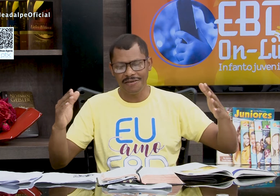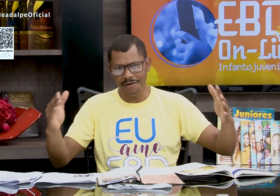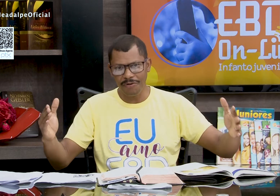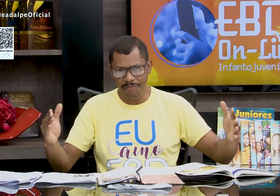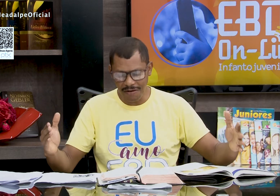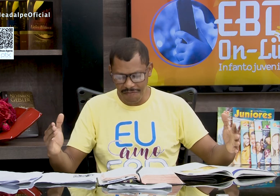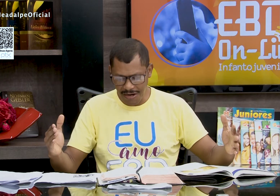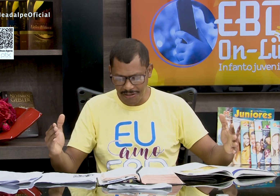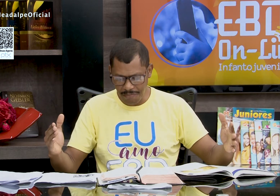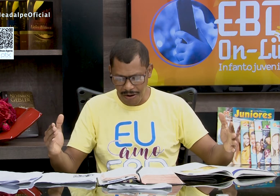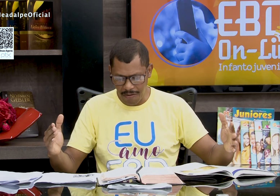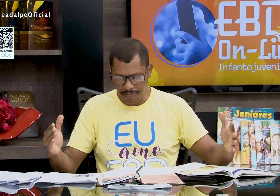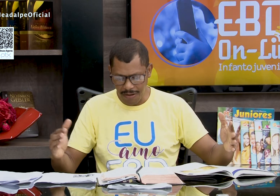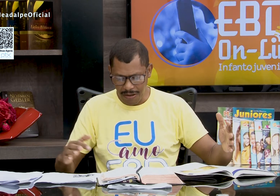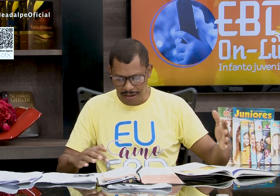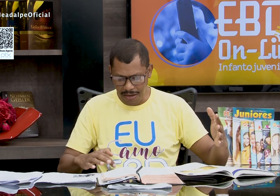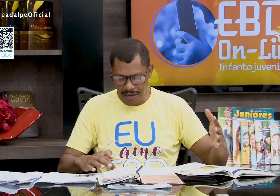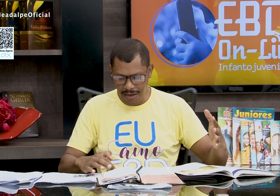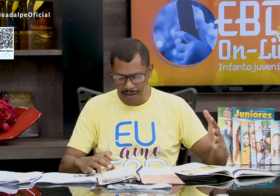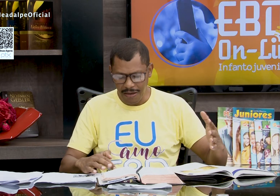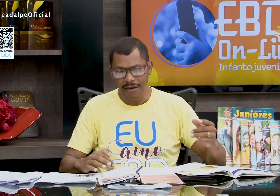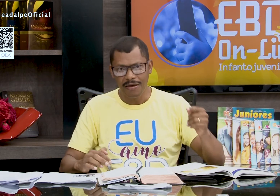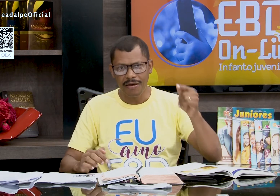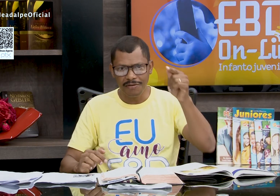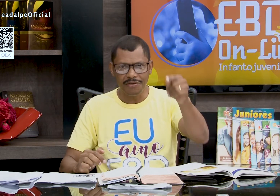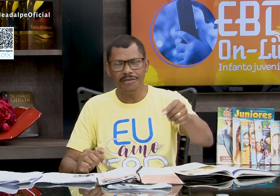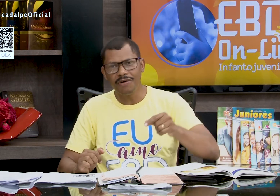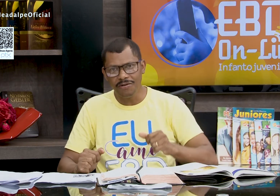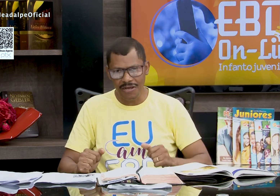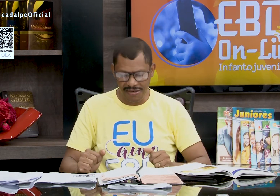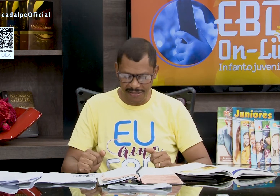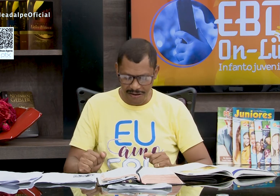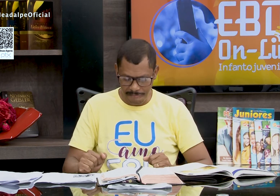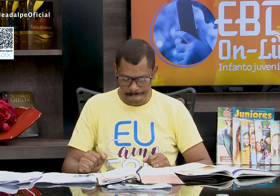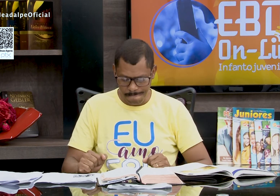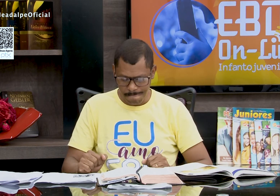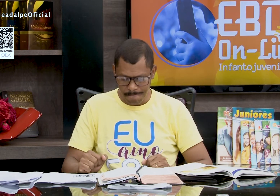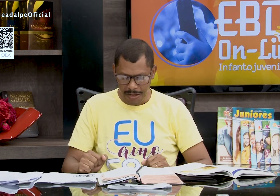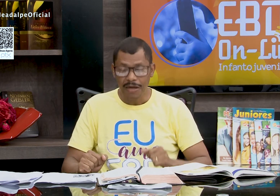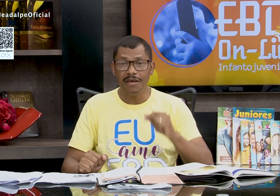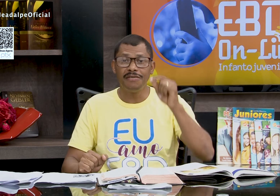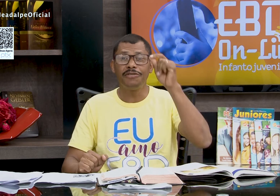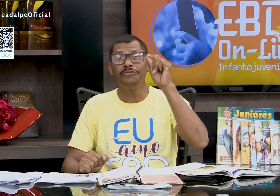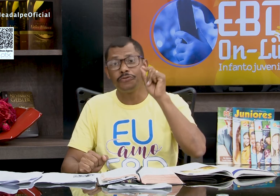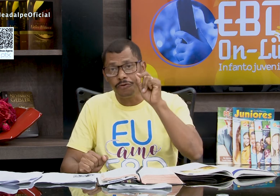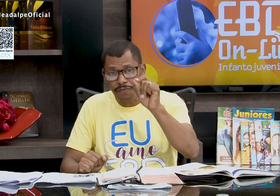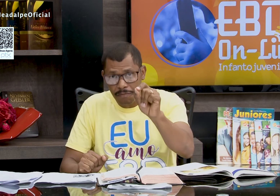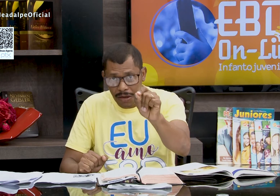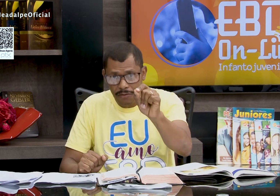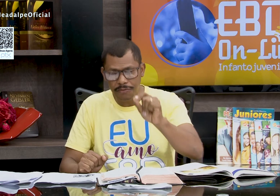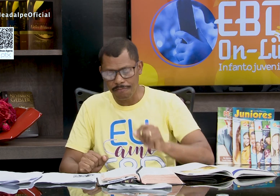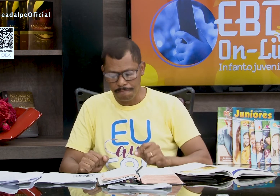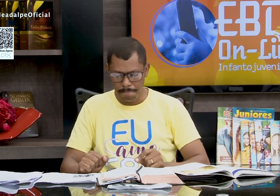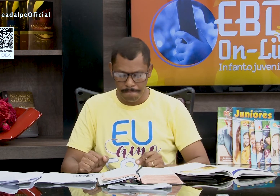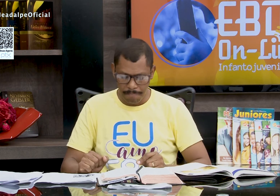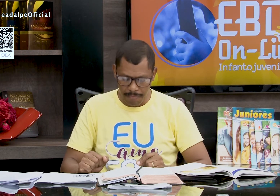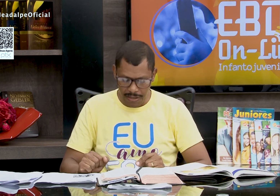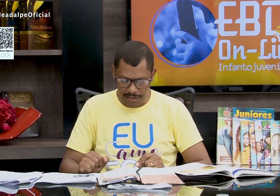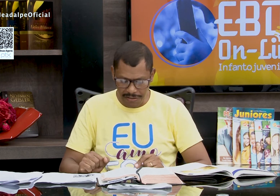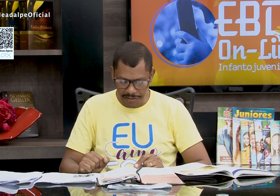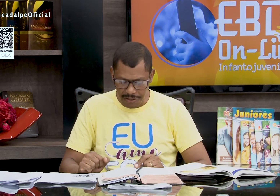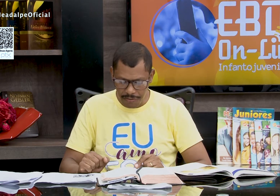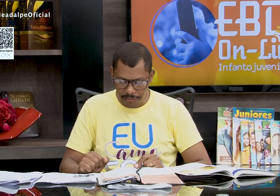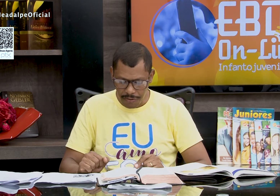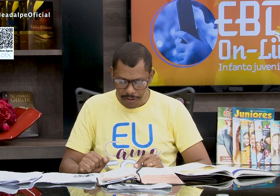de Paulo esta primeira viagem de Paulo é que existiu adoração existiu sofrimento